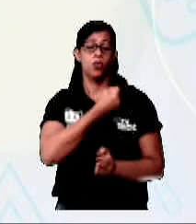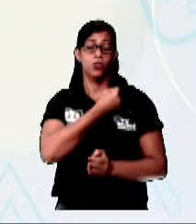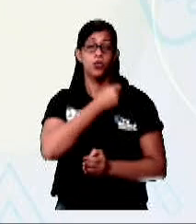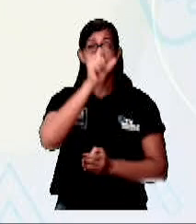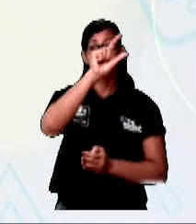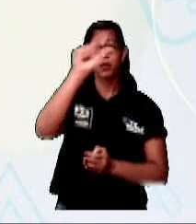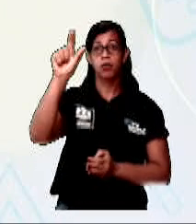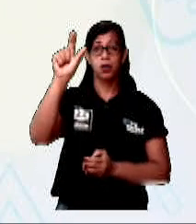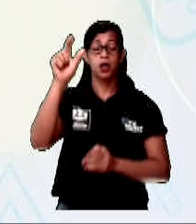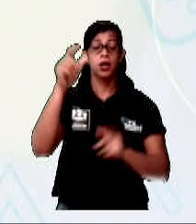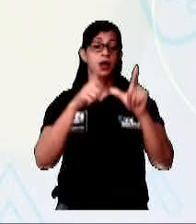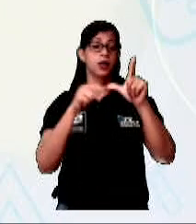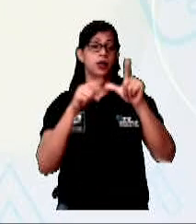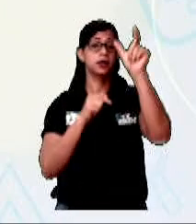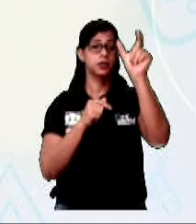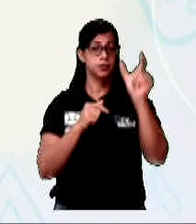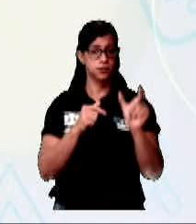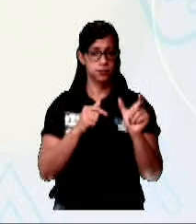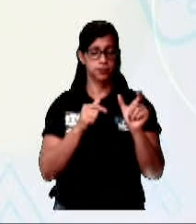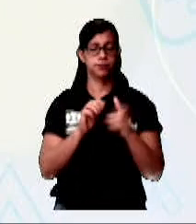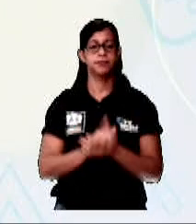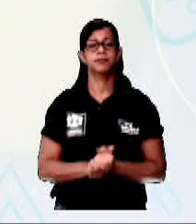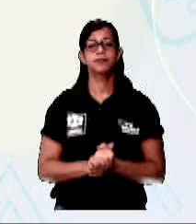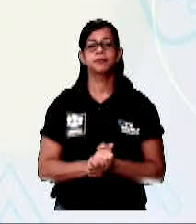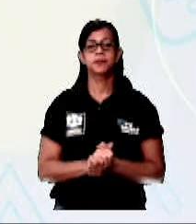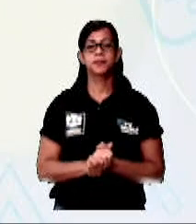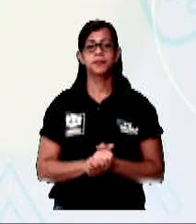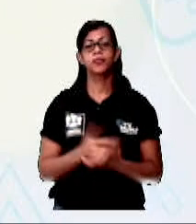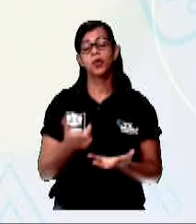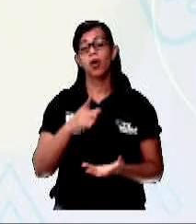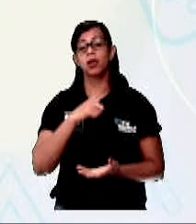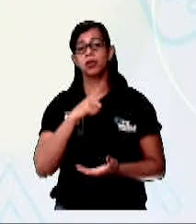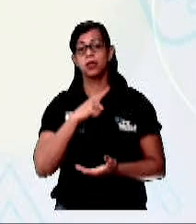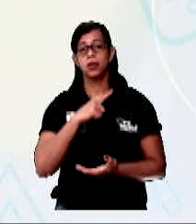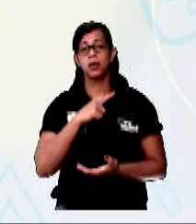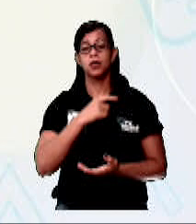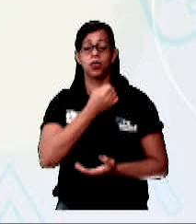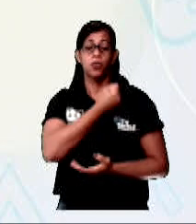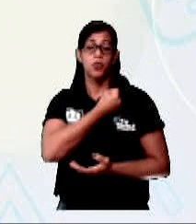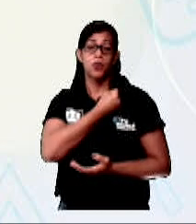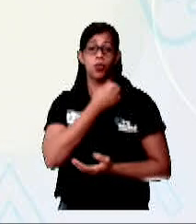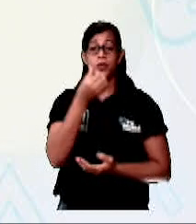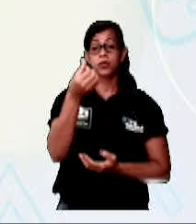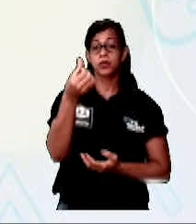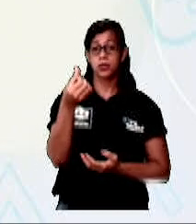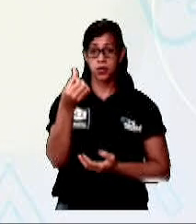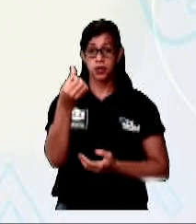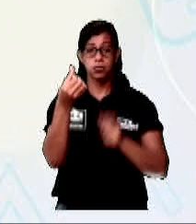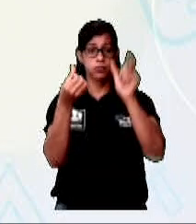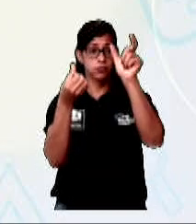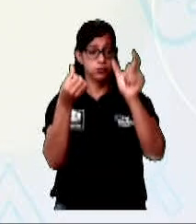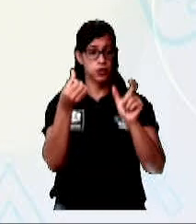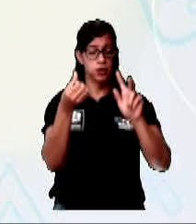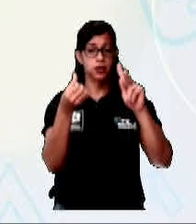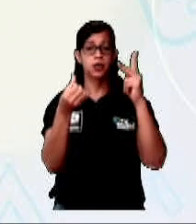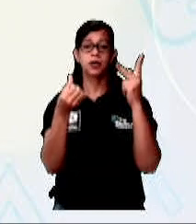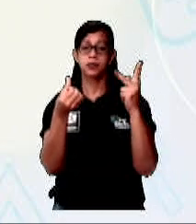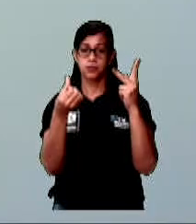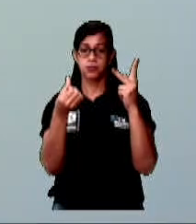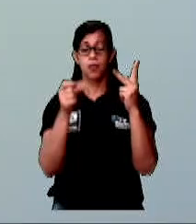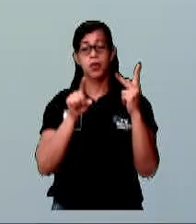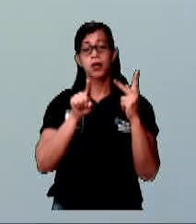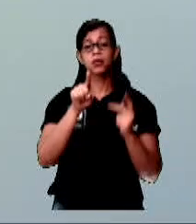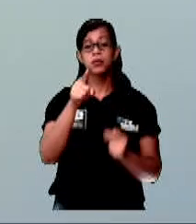que representa esse ponto. Ó, eu tenho o número 6 e a letra H. Então, esse ponto é o